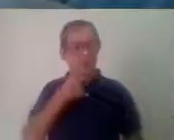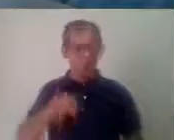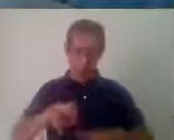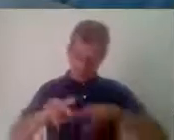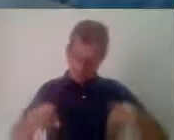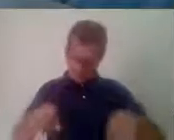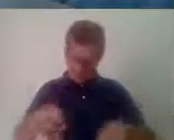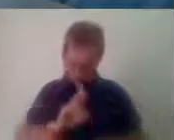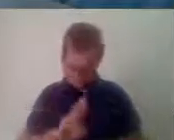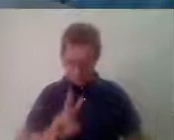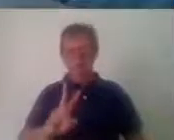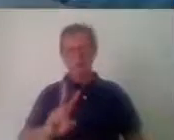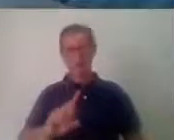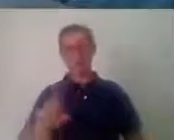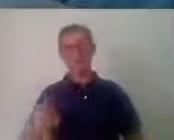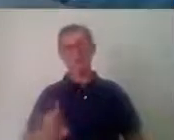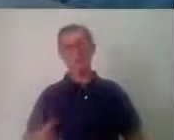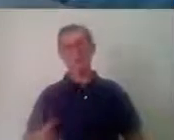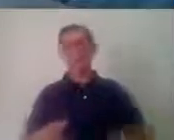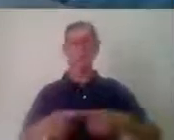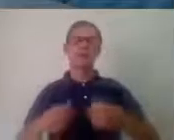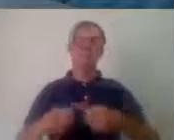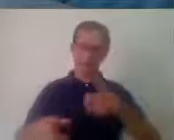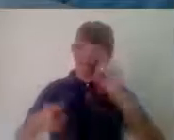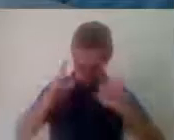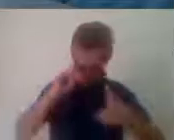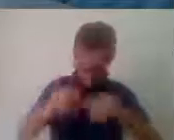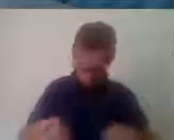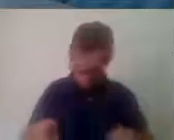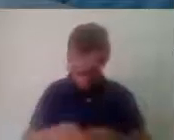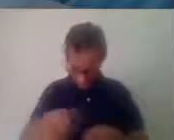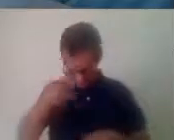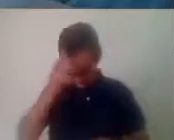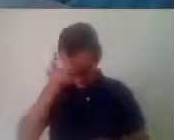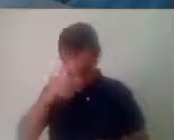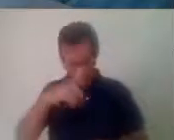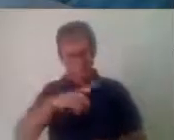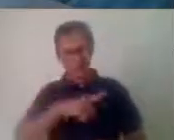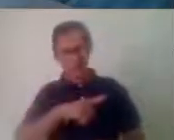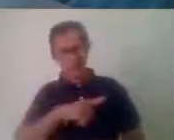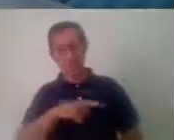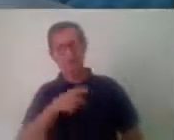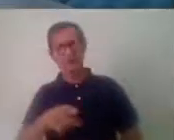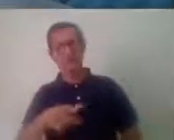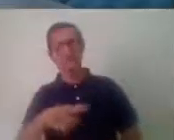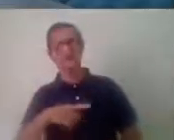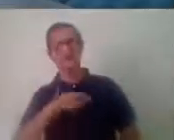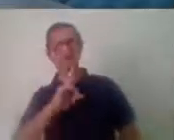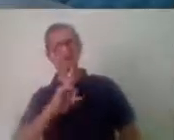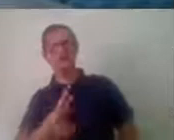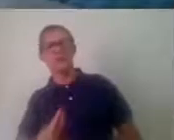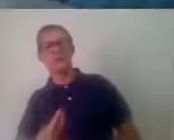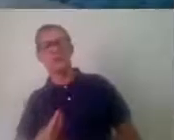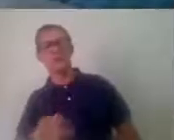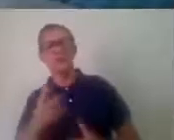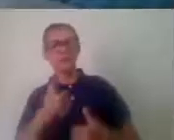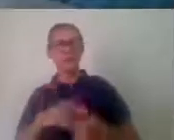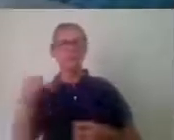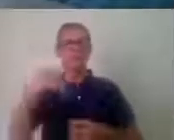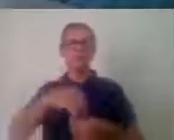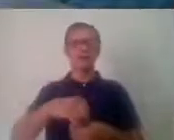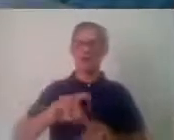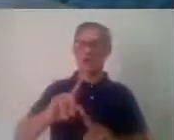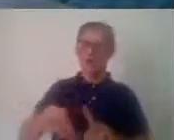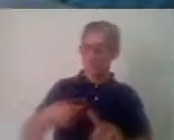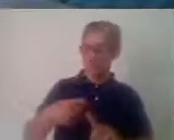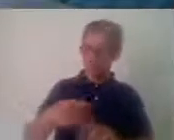diferença é que você vai resolver duas integrais. Essa aqui é a ideia, a lógica por trás. Você resolve primeiro a de dentro,